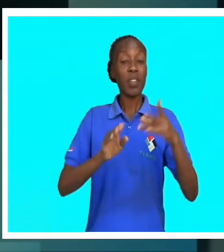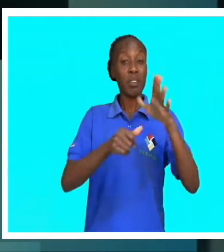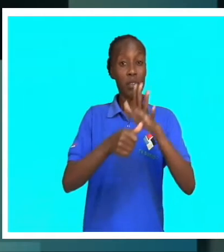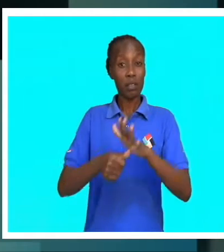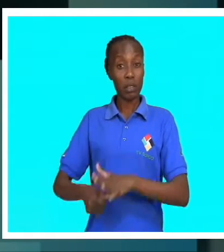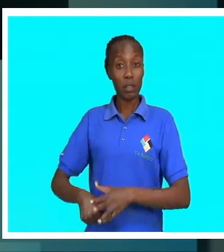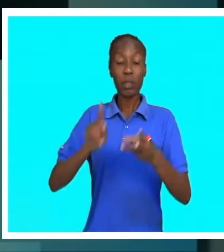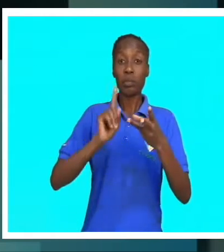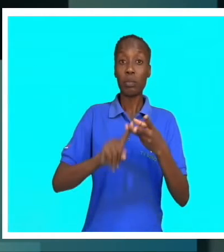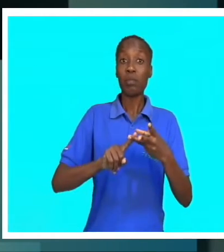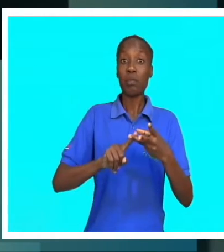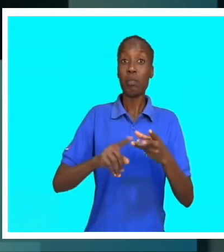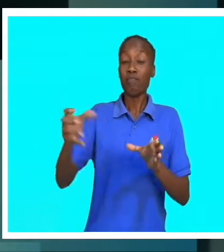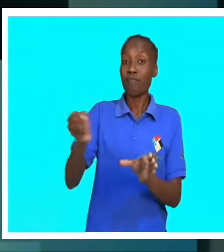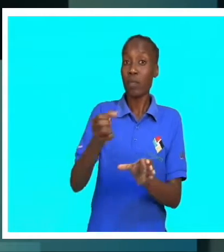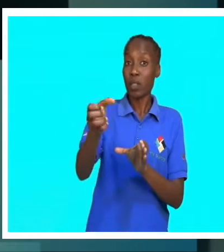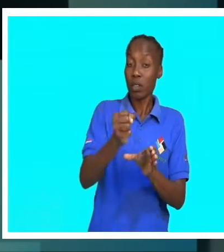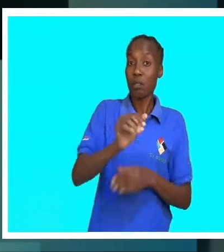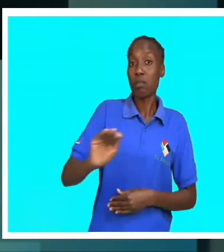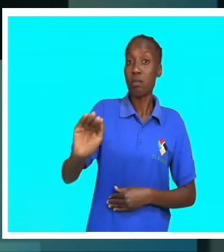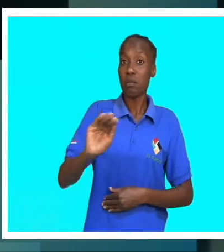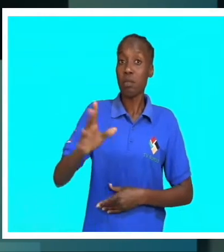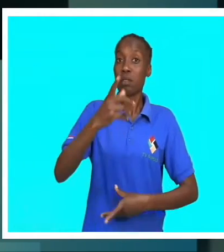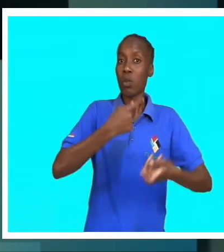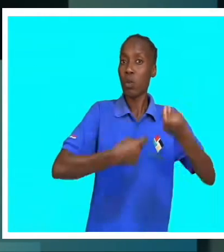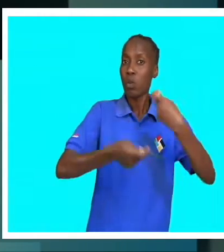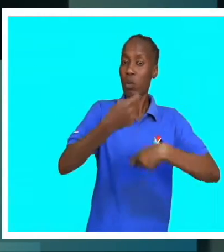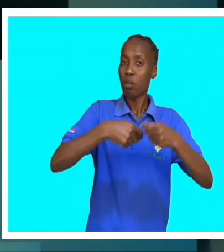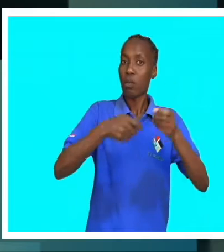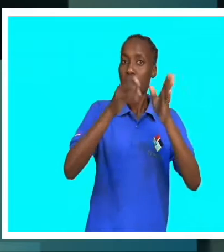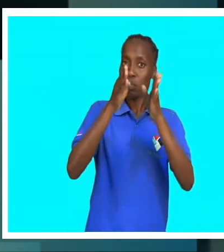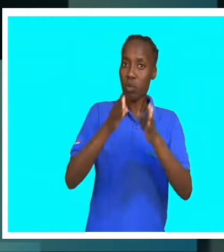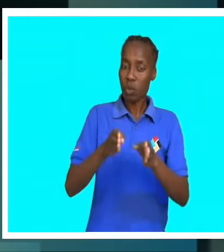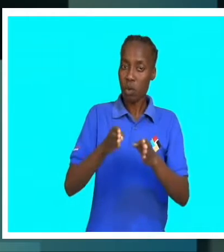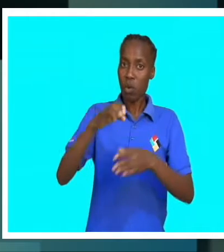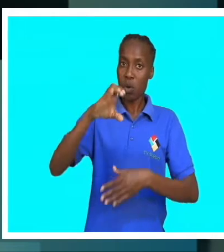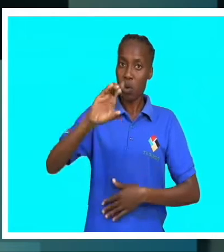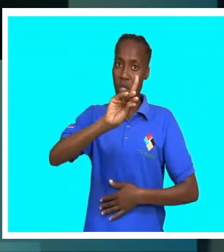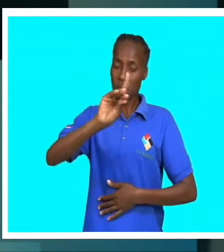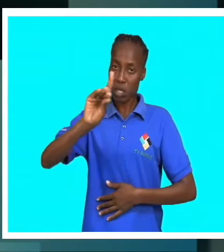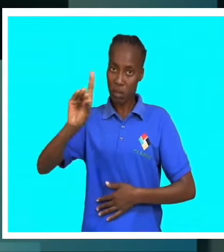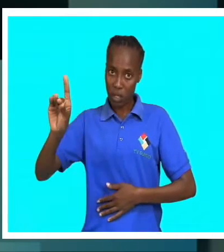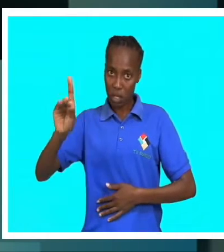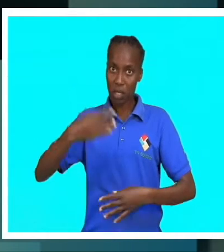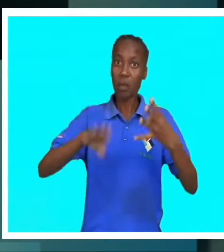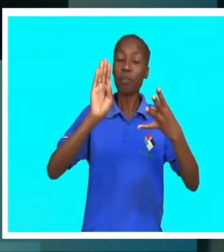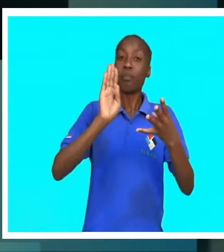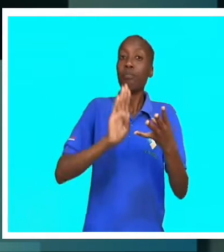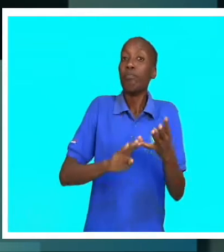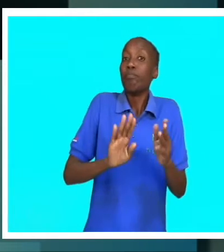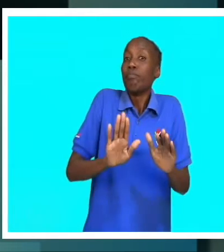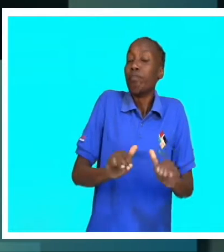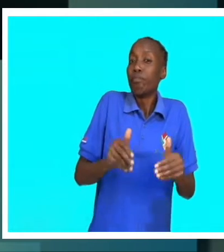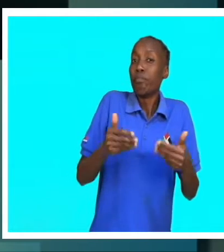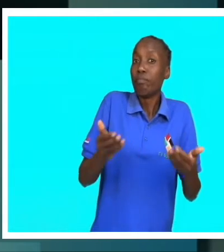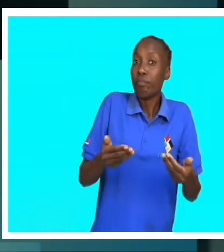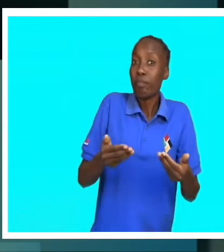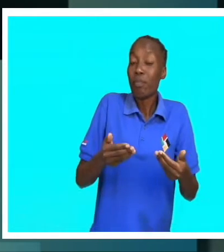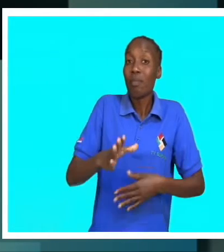educação, a questão do estigma, a questão da integração socioeconômica da própria pessoa com